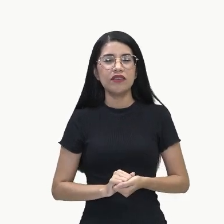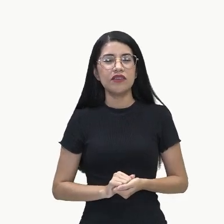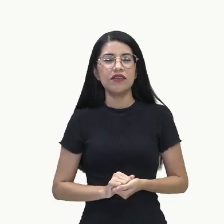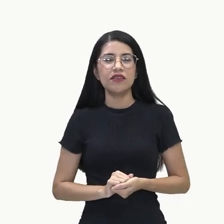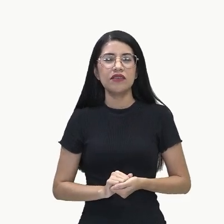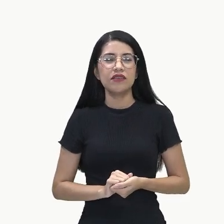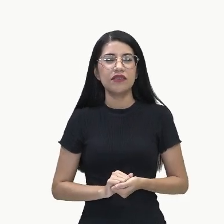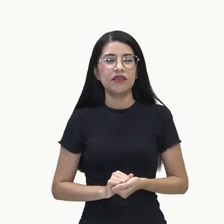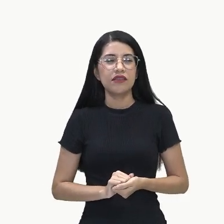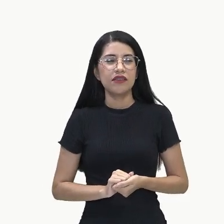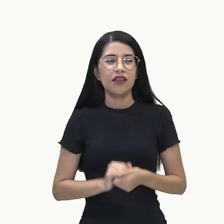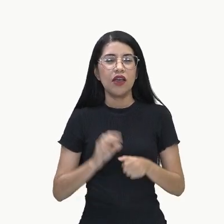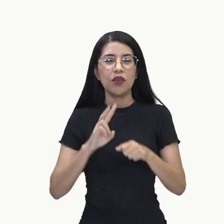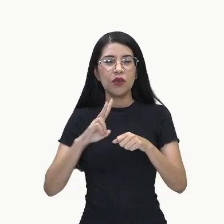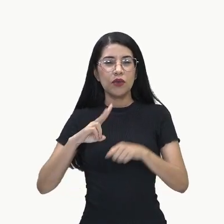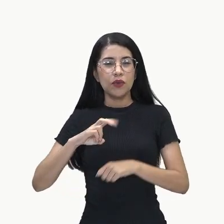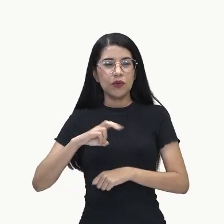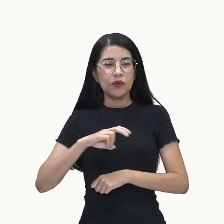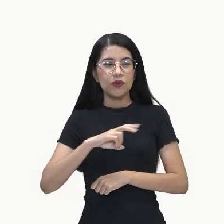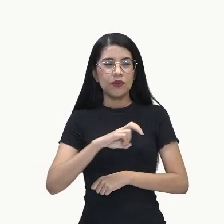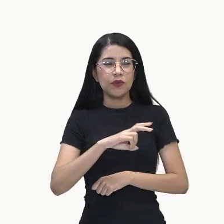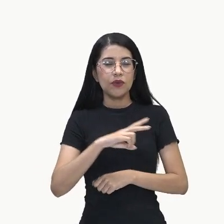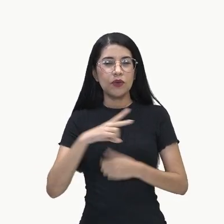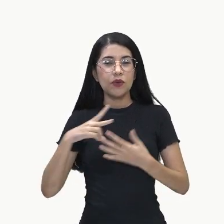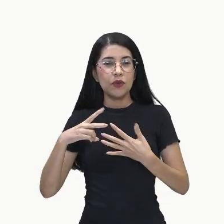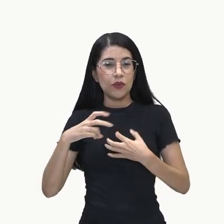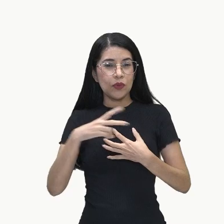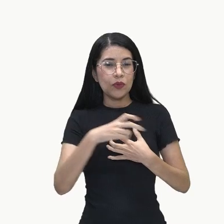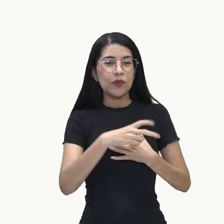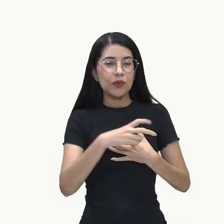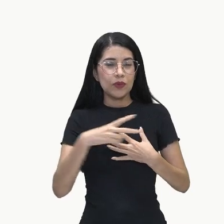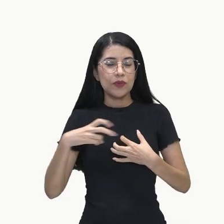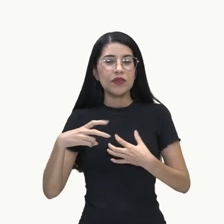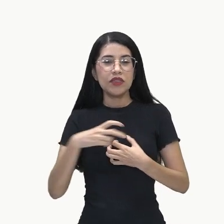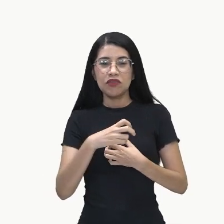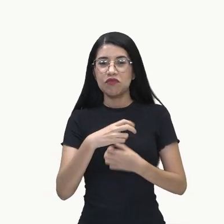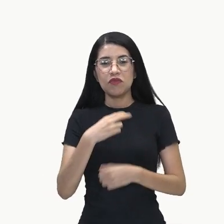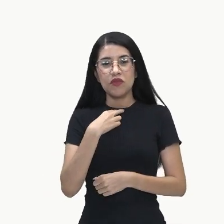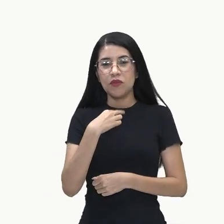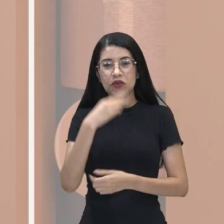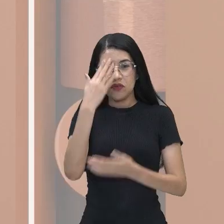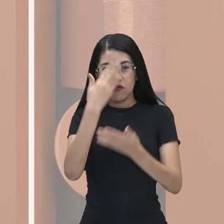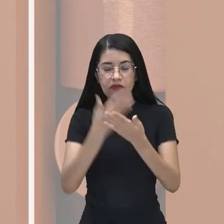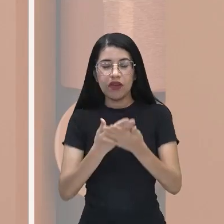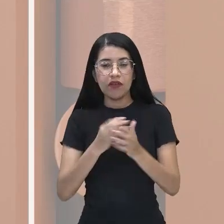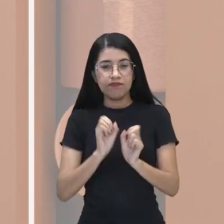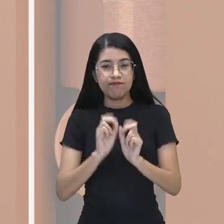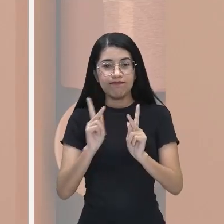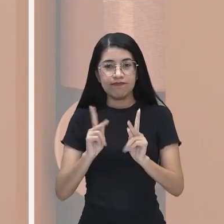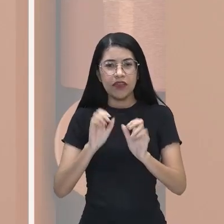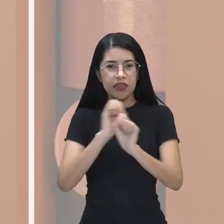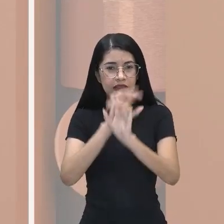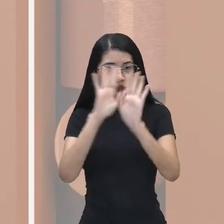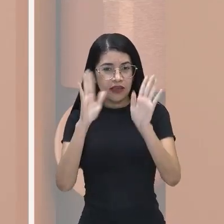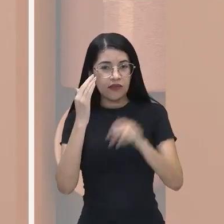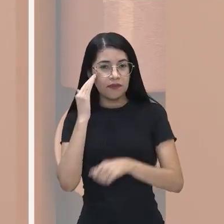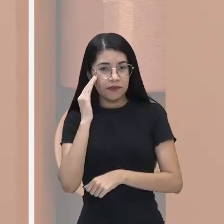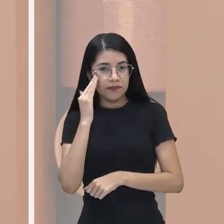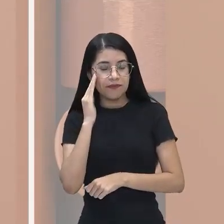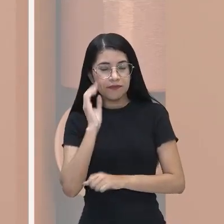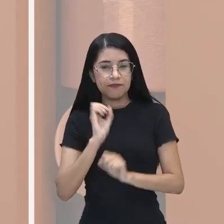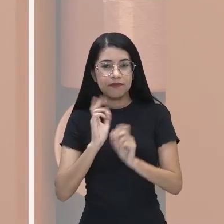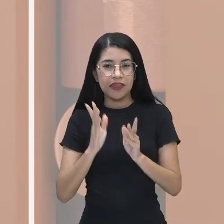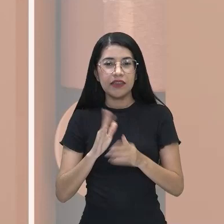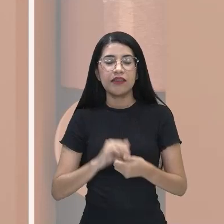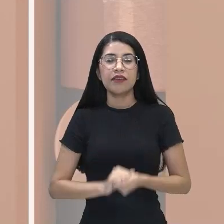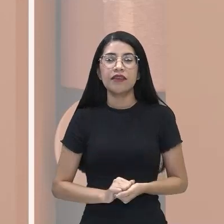você não pode confiar nos sentidos. Tá bom? Tá claro isso daí? Conseguiram entender, acompanhar